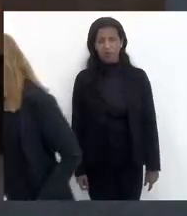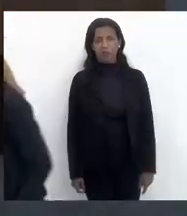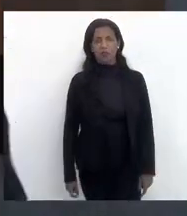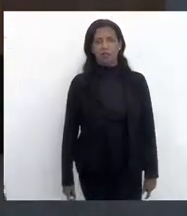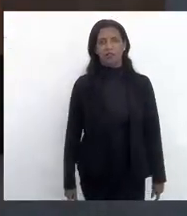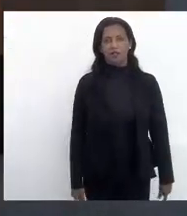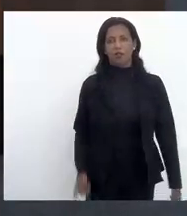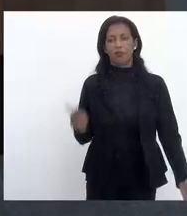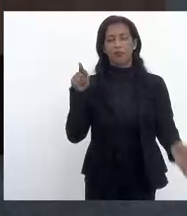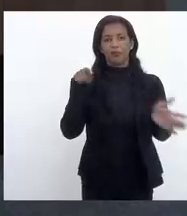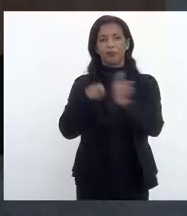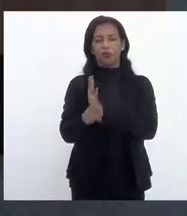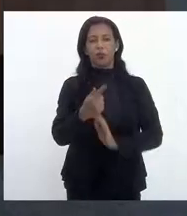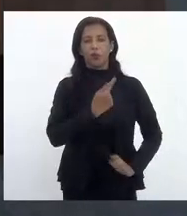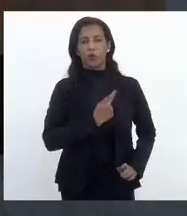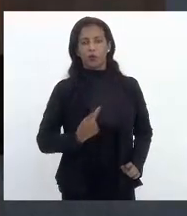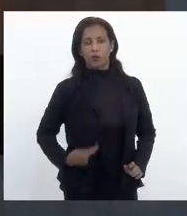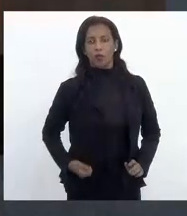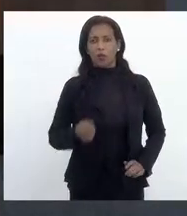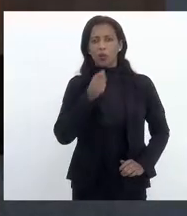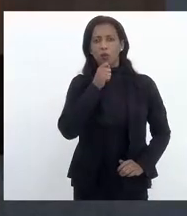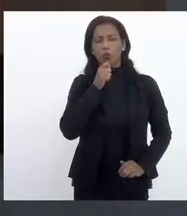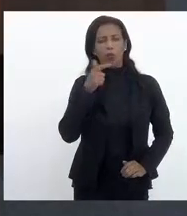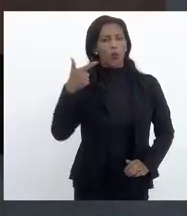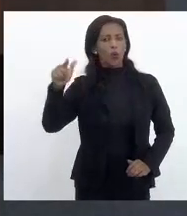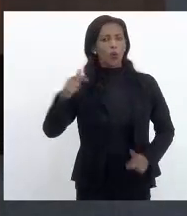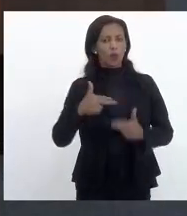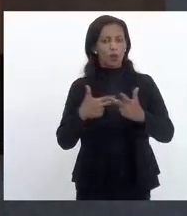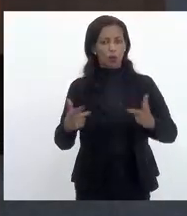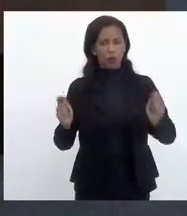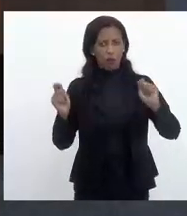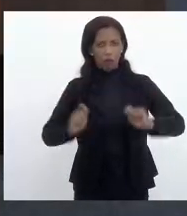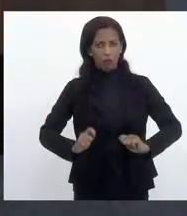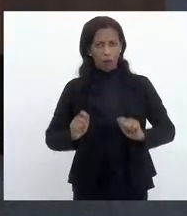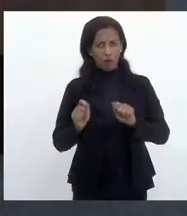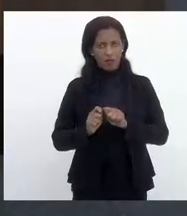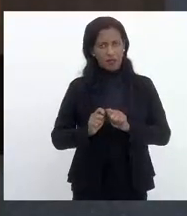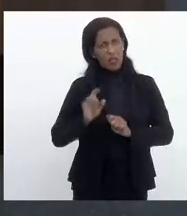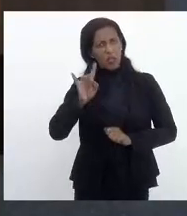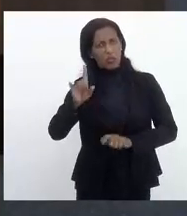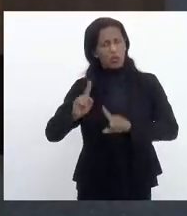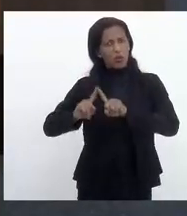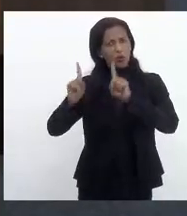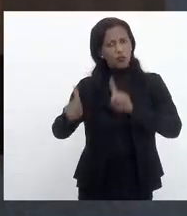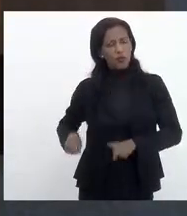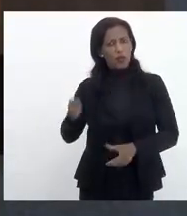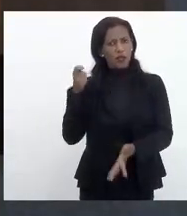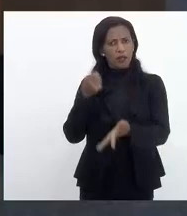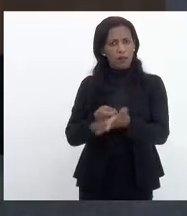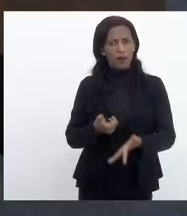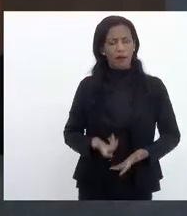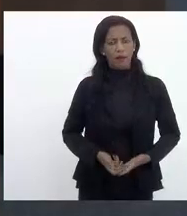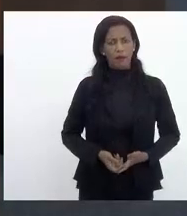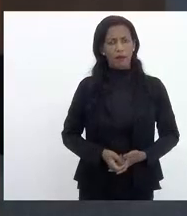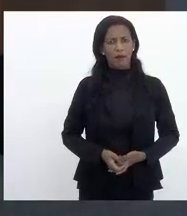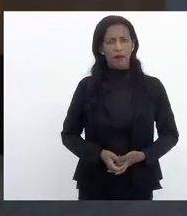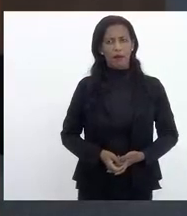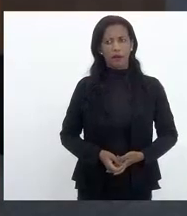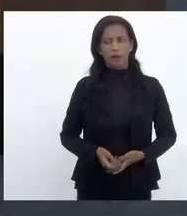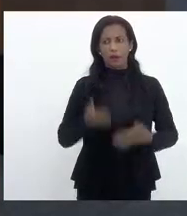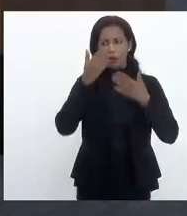uma pergunta Governador eu não tenho outra coisa que possa fazer só os servidores é que tem que pagar